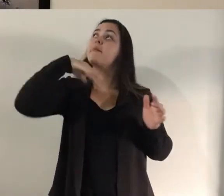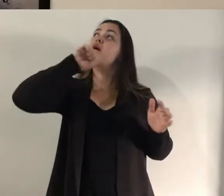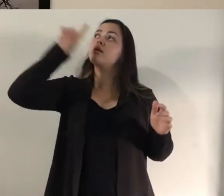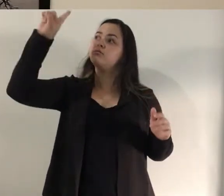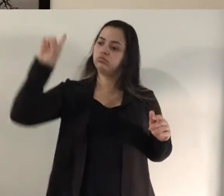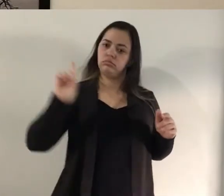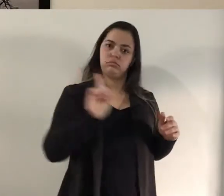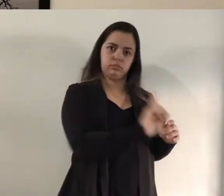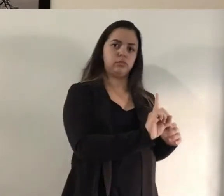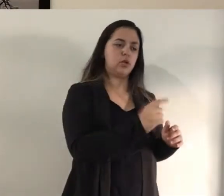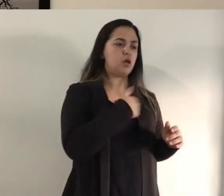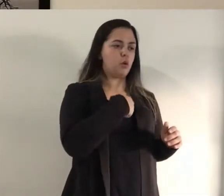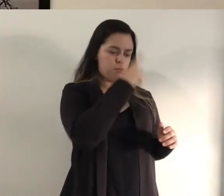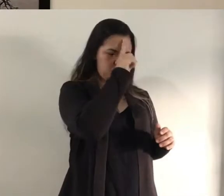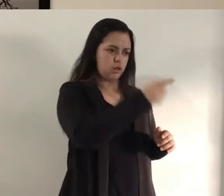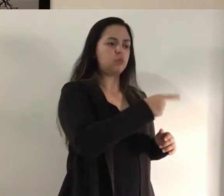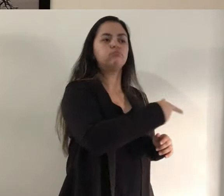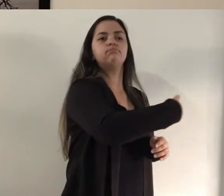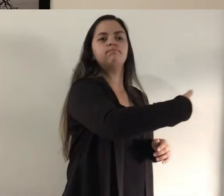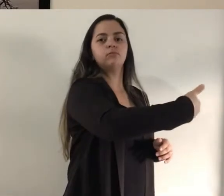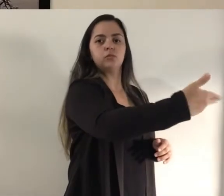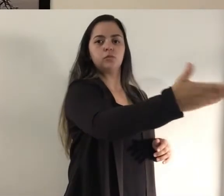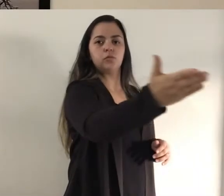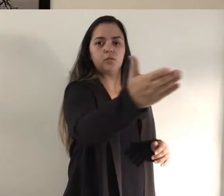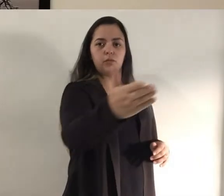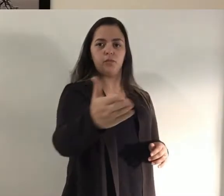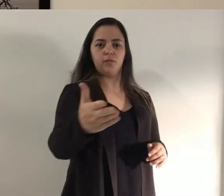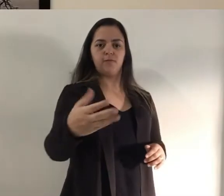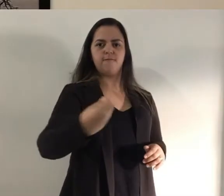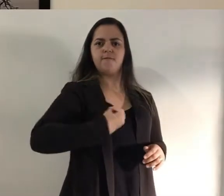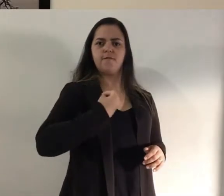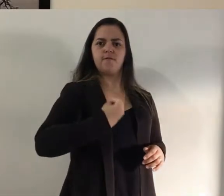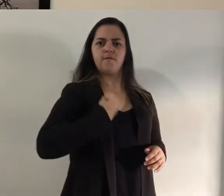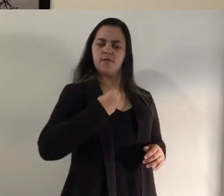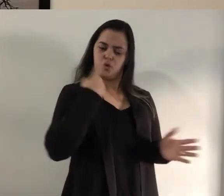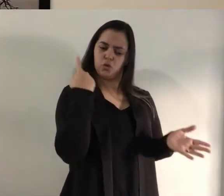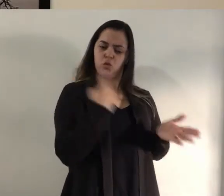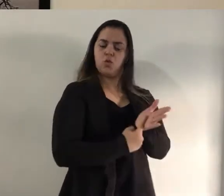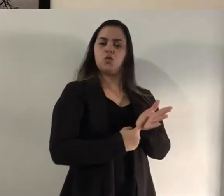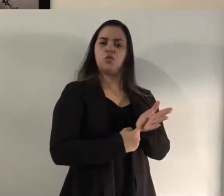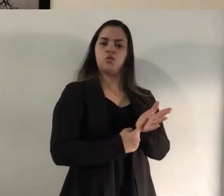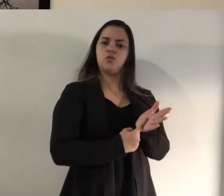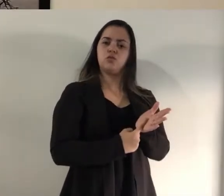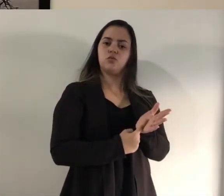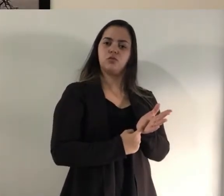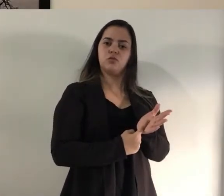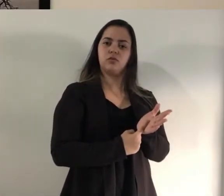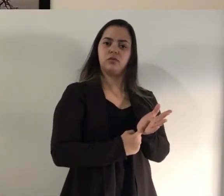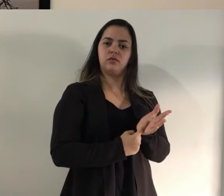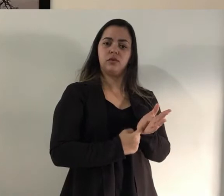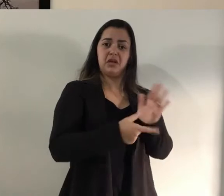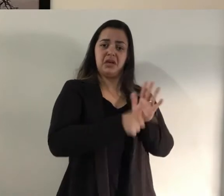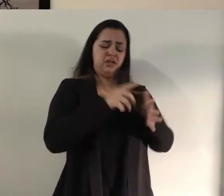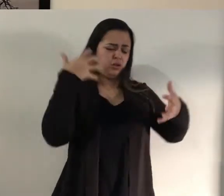são chamados agora para viverem segundo um propósito. Estavam ali desorientados, agora eles têm uma